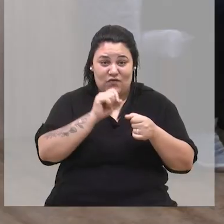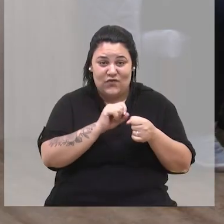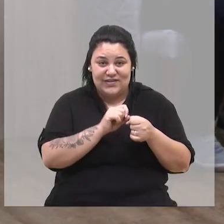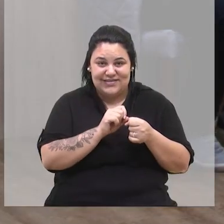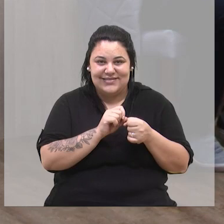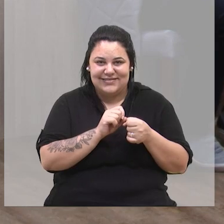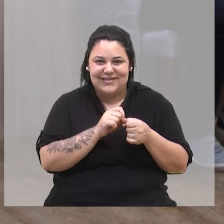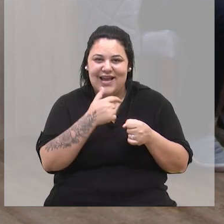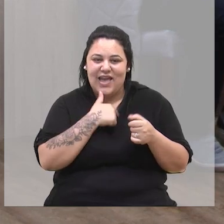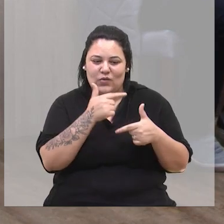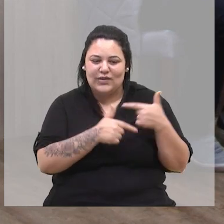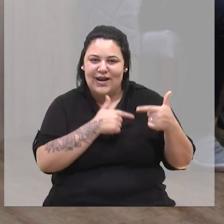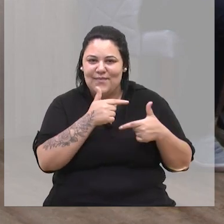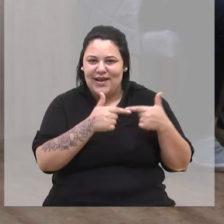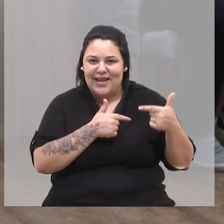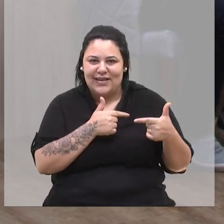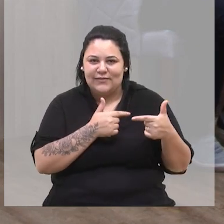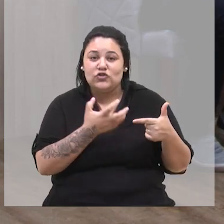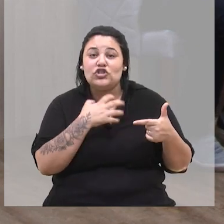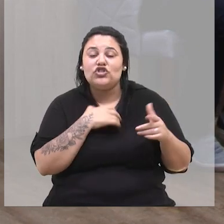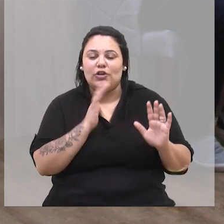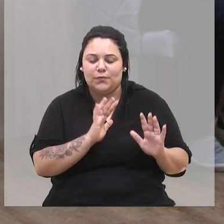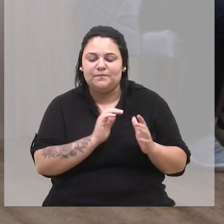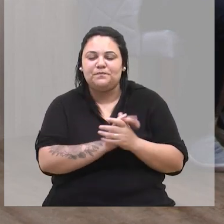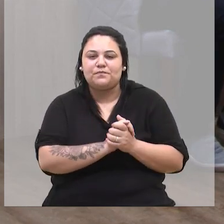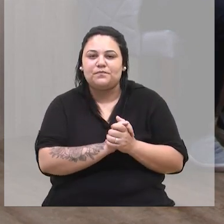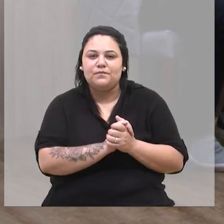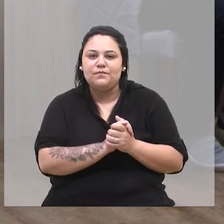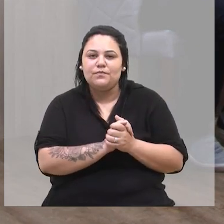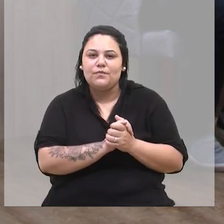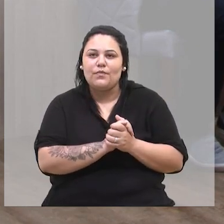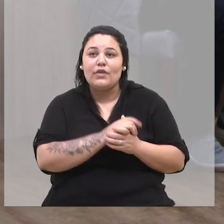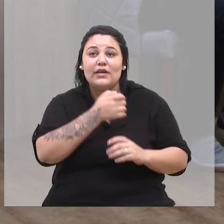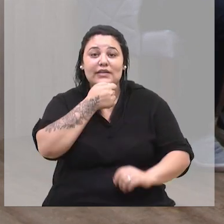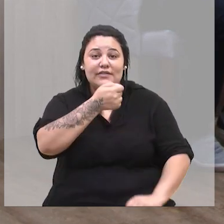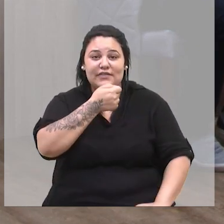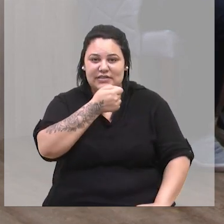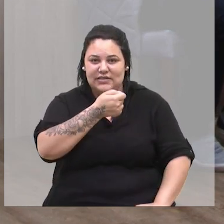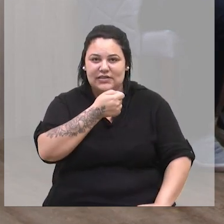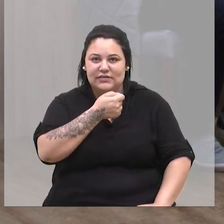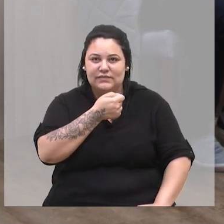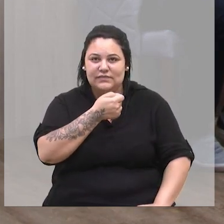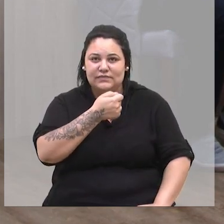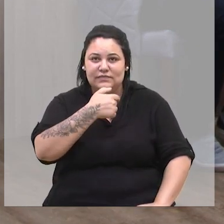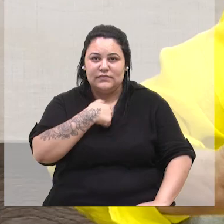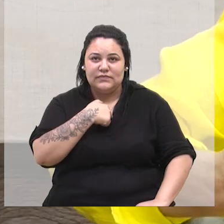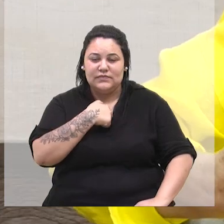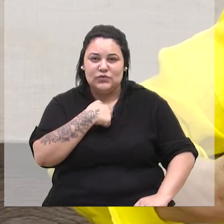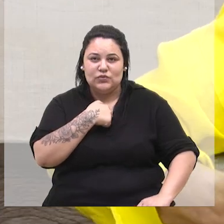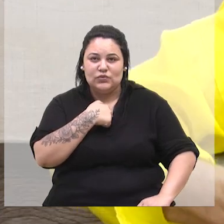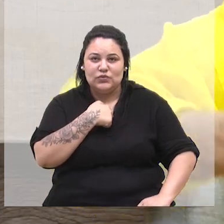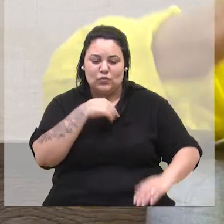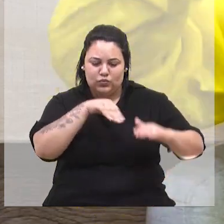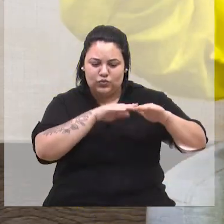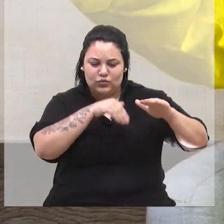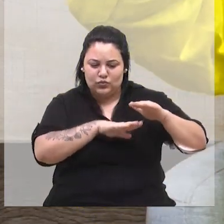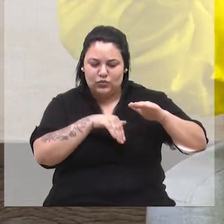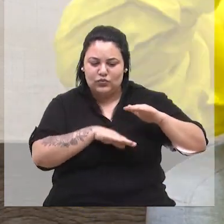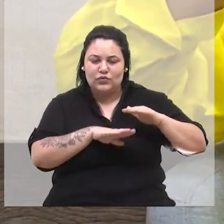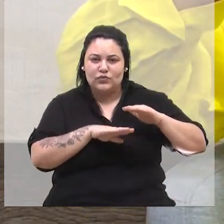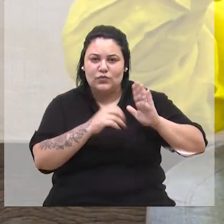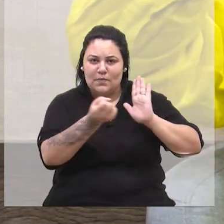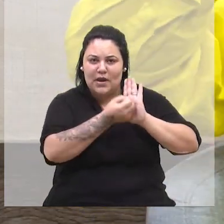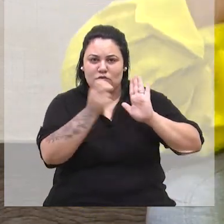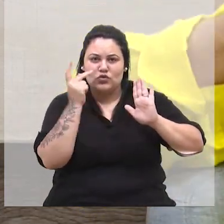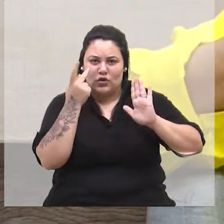que eu fiz, na história, eu trabalhei em cima da seguinte forma: entrevistas que hoje estão no arquivo histórico, a